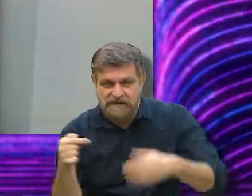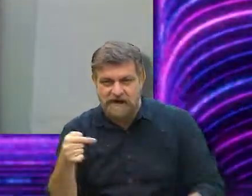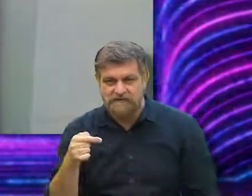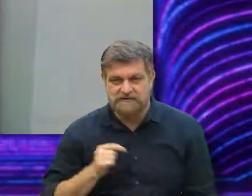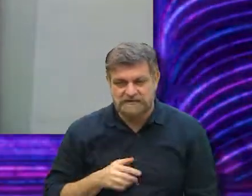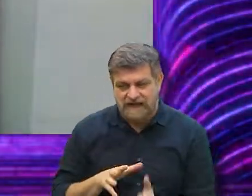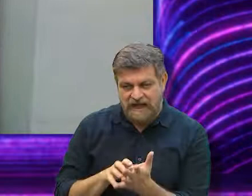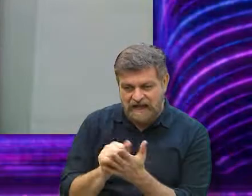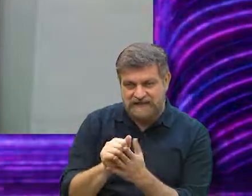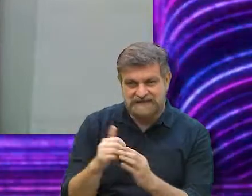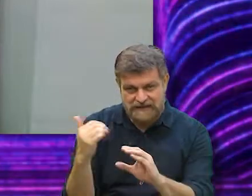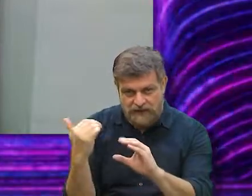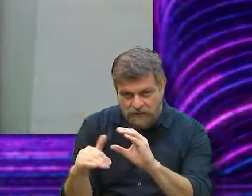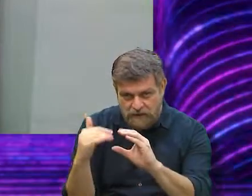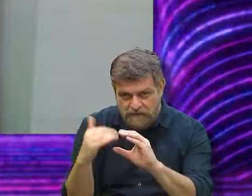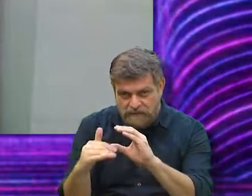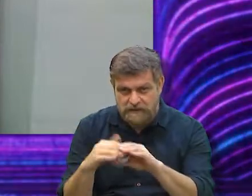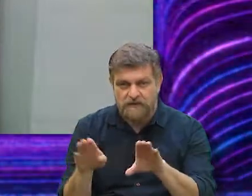Facebook,